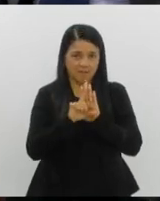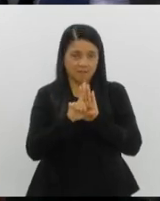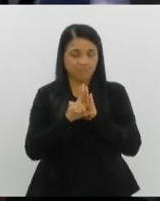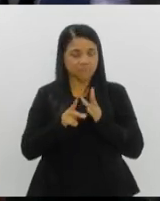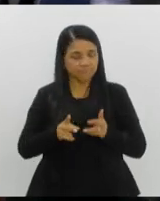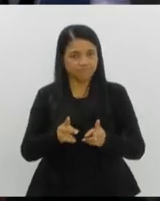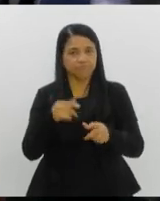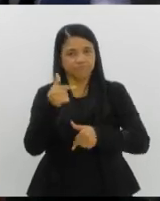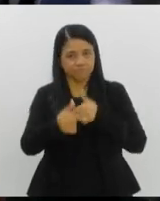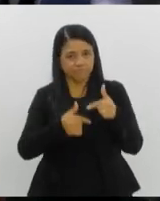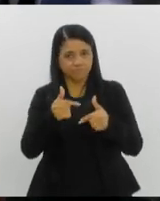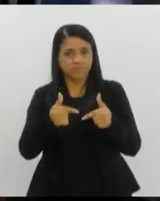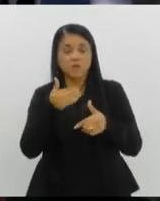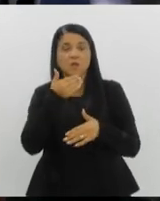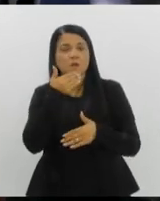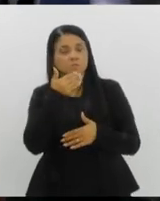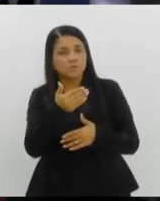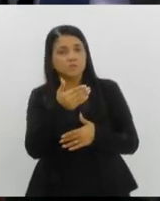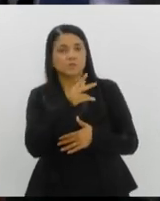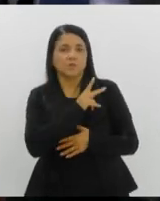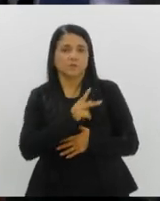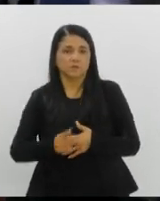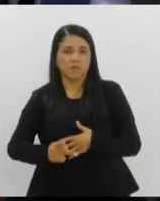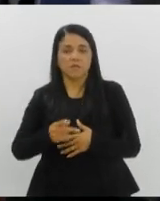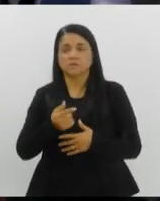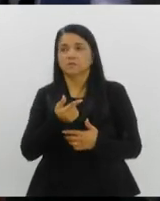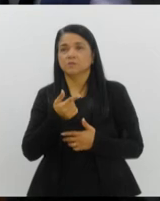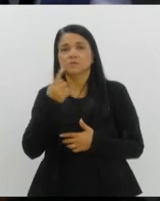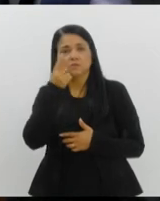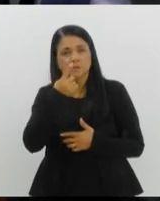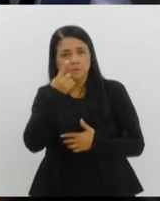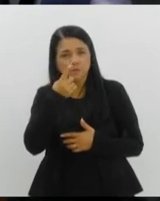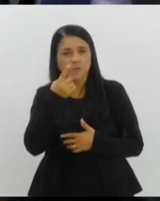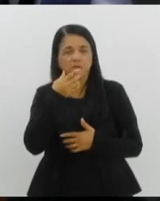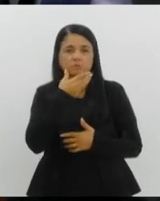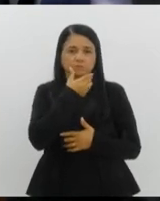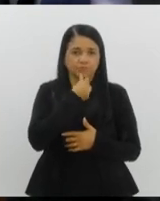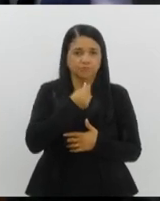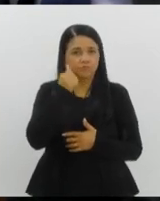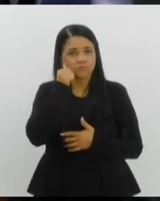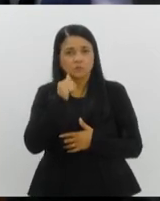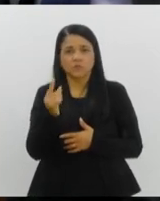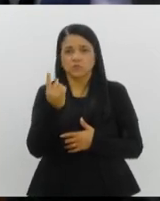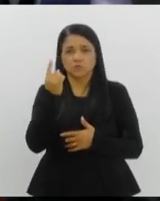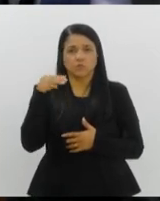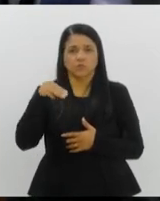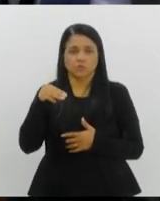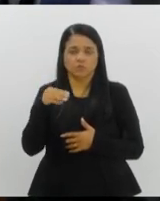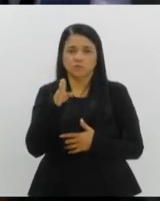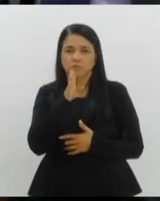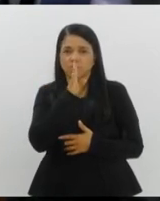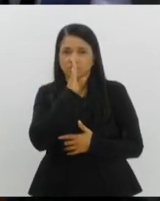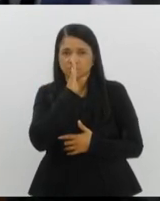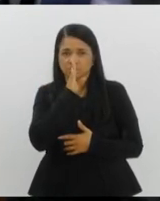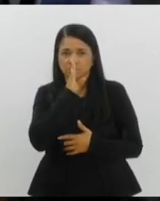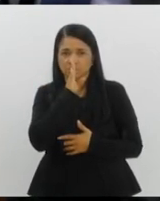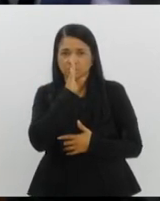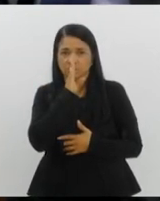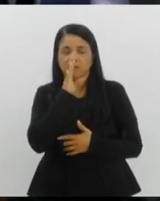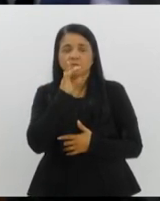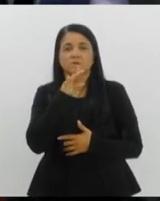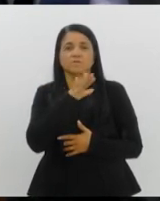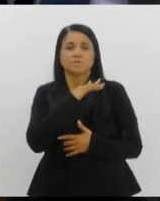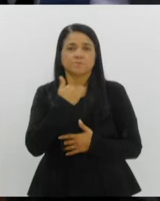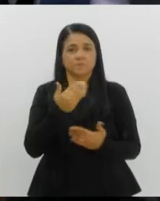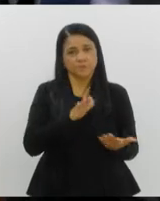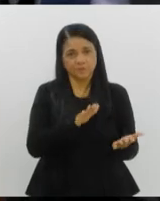queria pedir ao senhor, aos demais deputados e deputadas também, um minuto de silêncio pelo